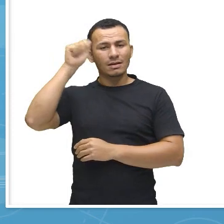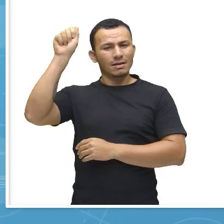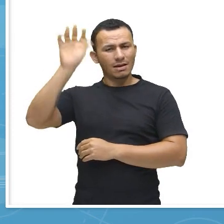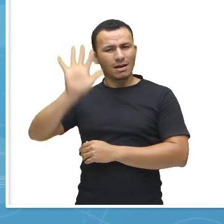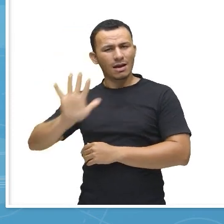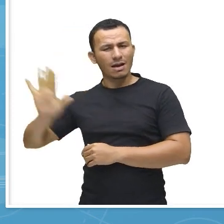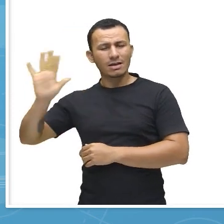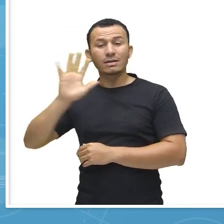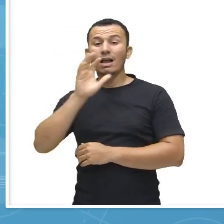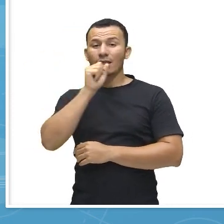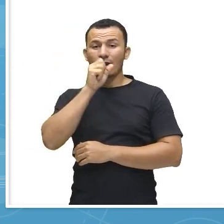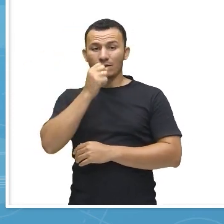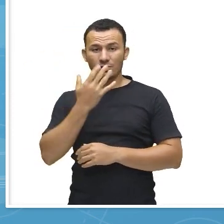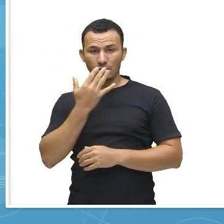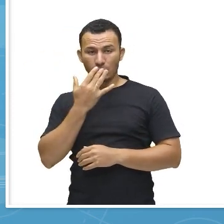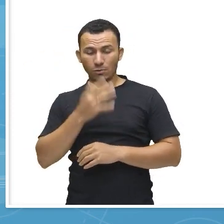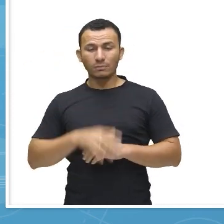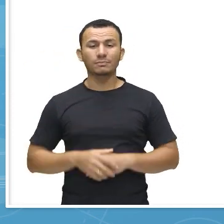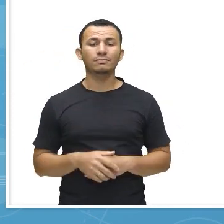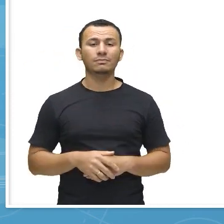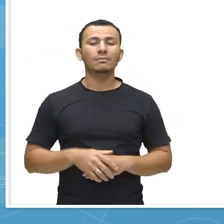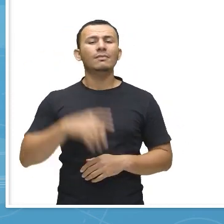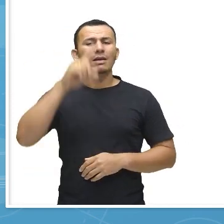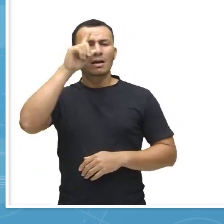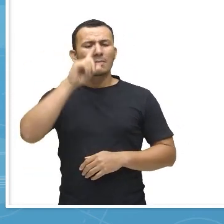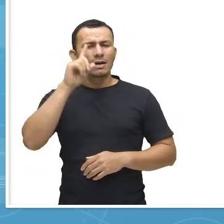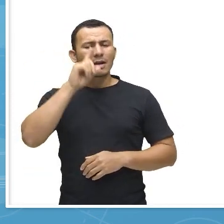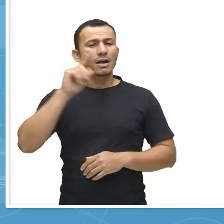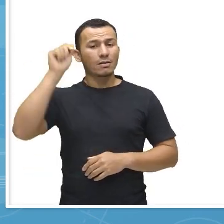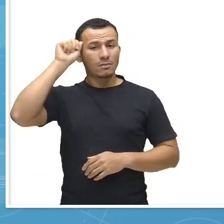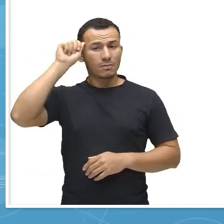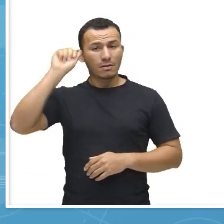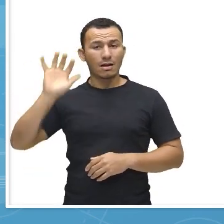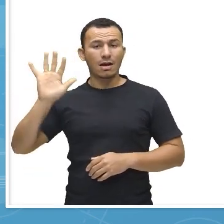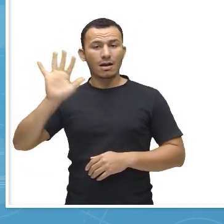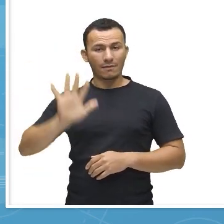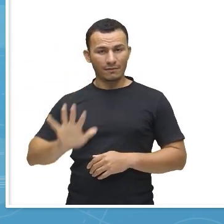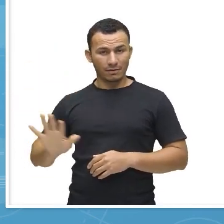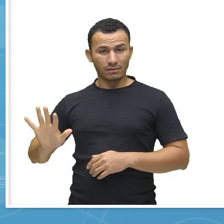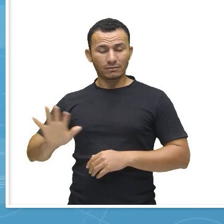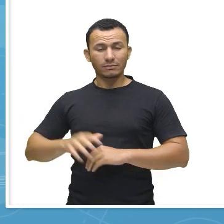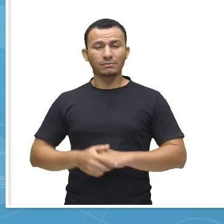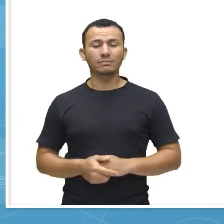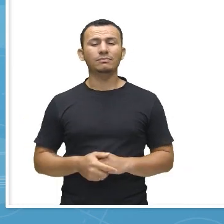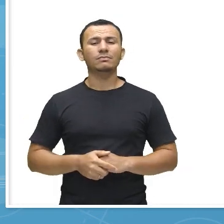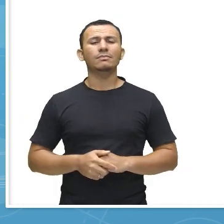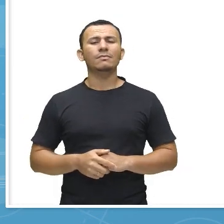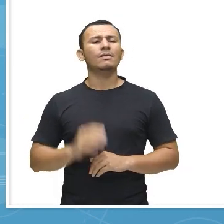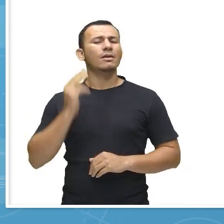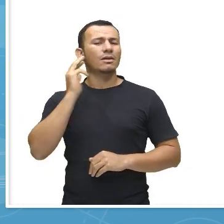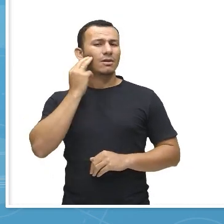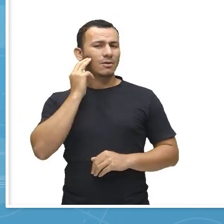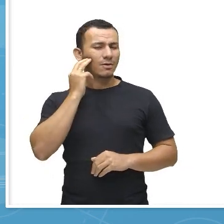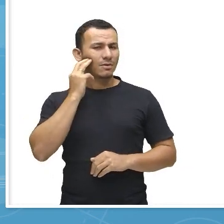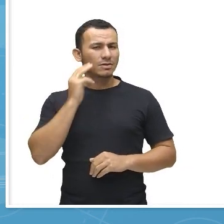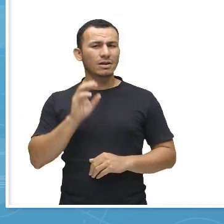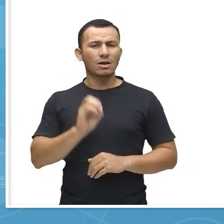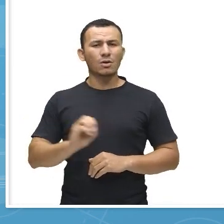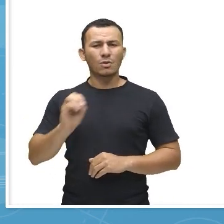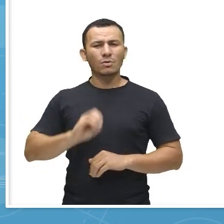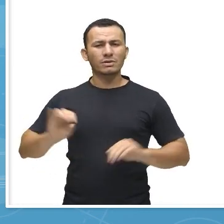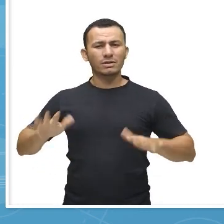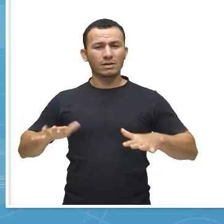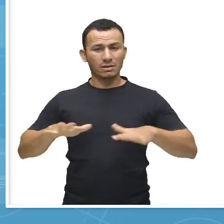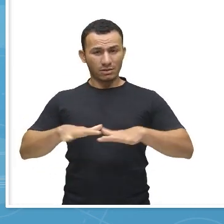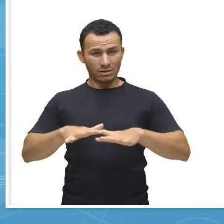laranja. Em amarelo, o continente da África. Em rosa, o continente da Oceania. E em azul, o